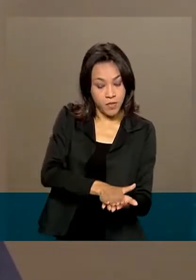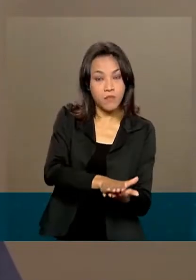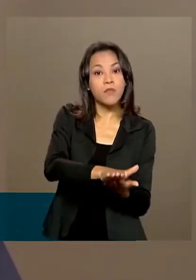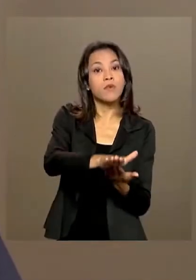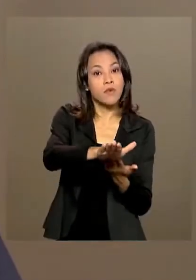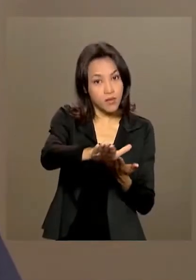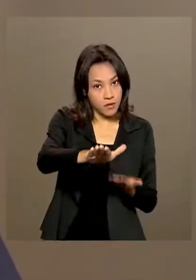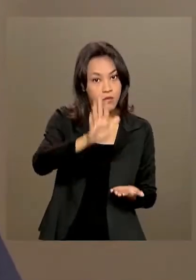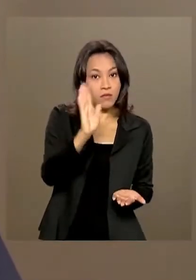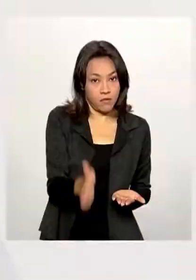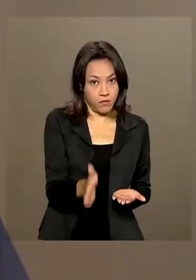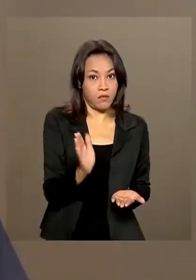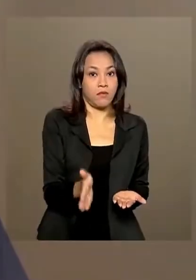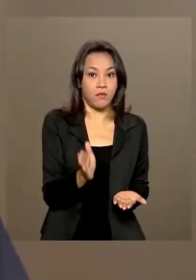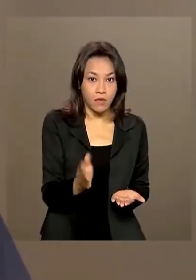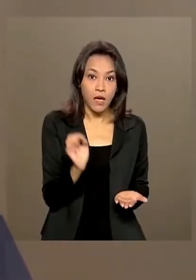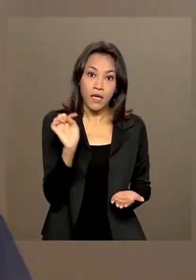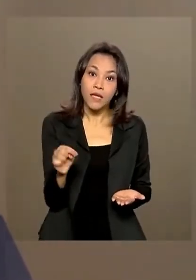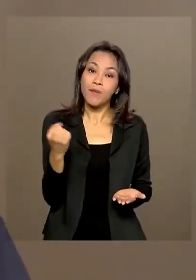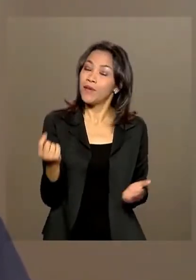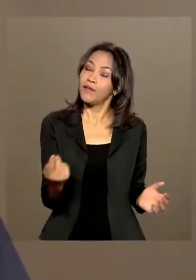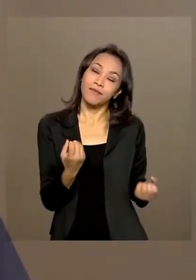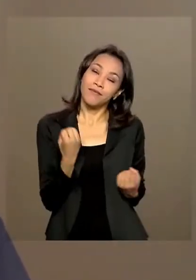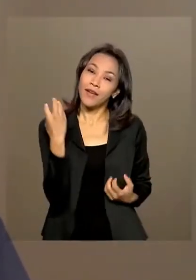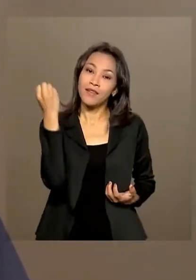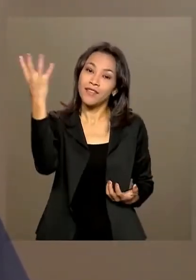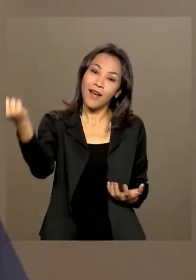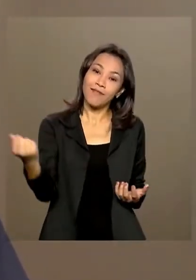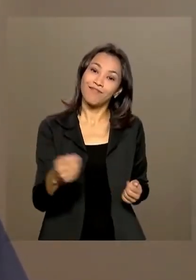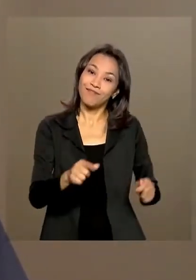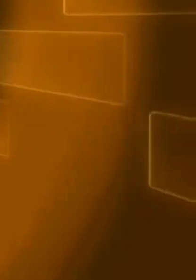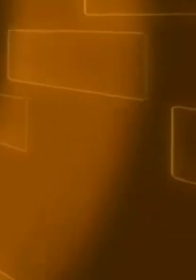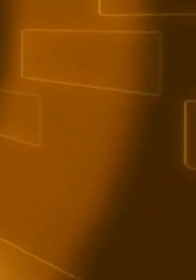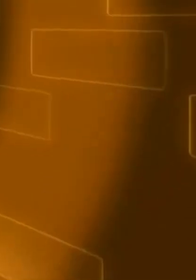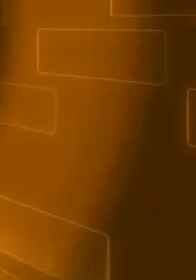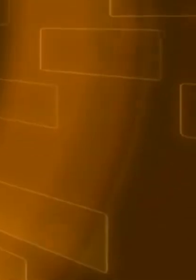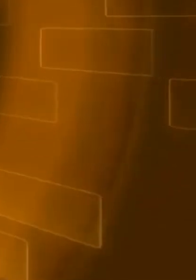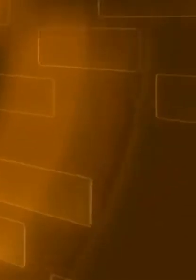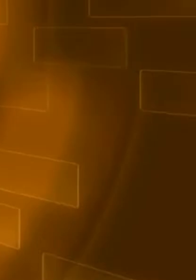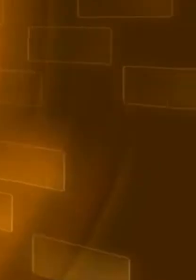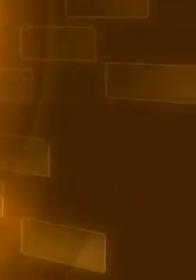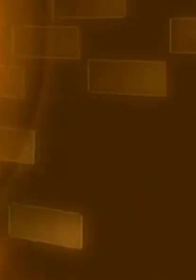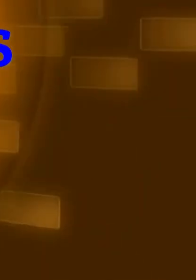emitido eletronicamente e viajar com esse documento.